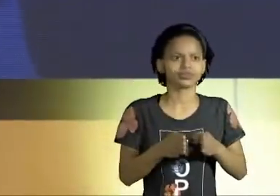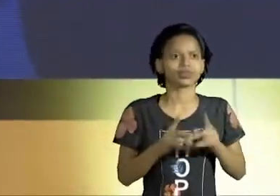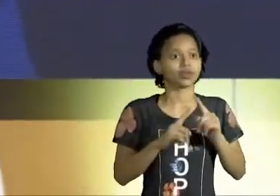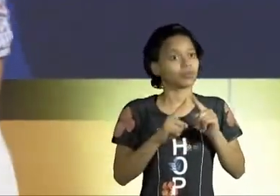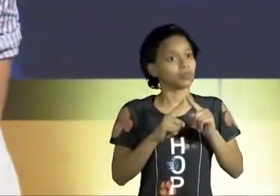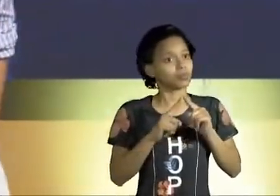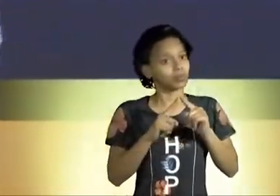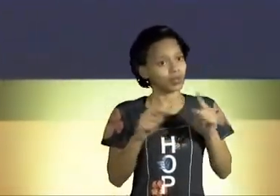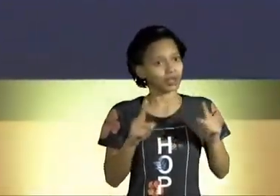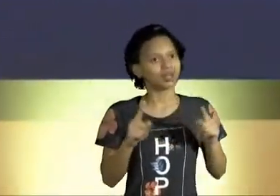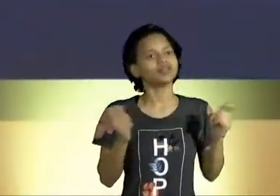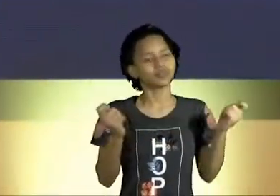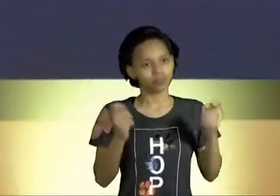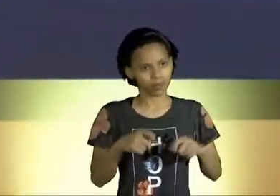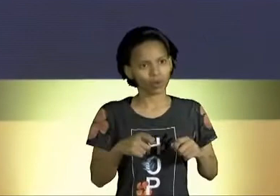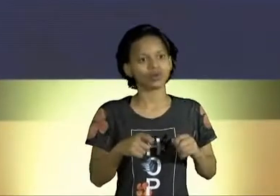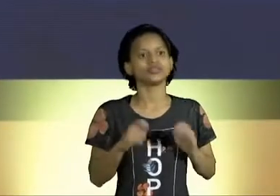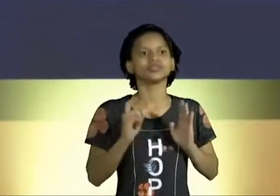hoje.